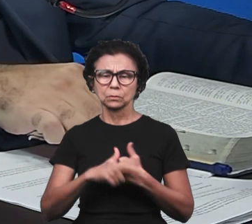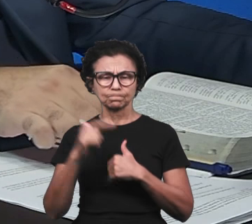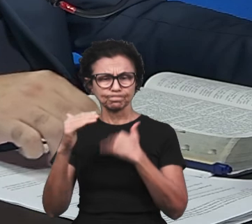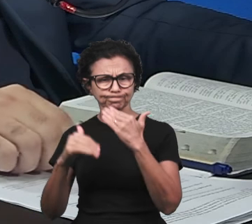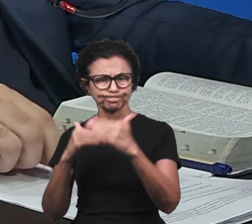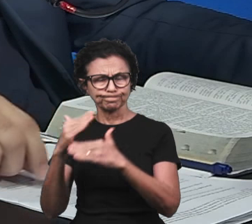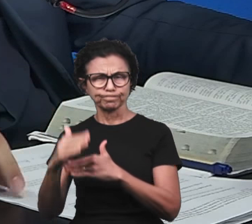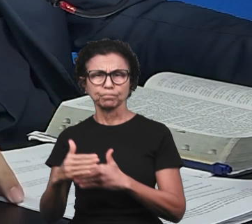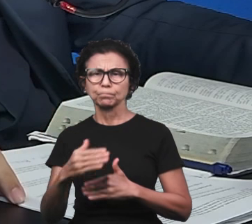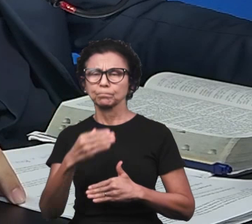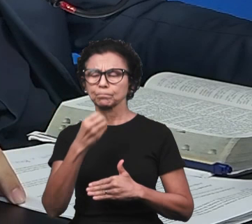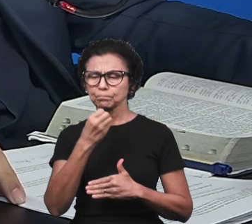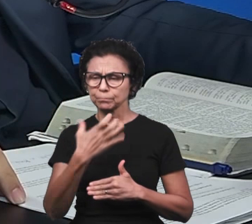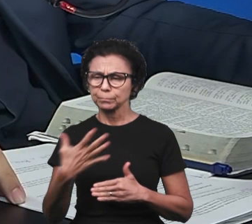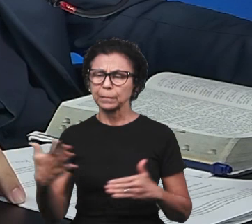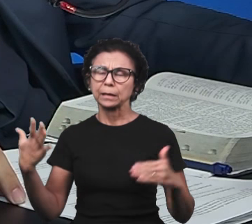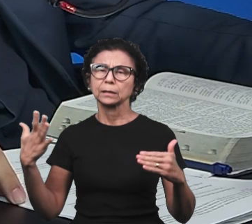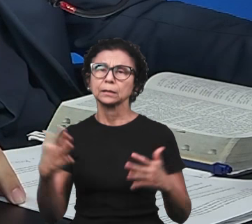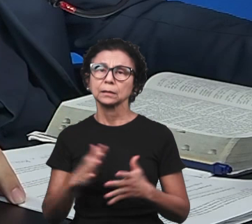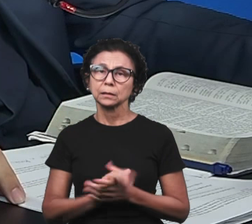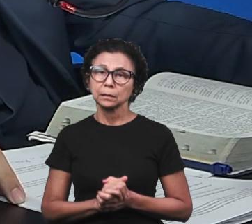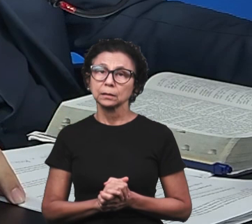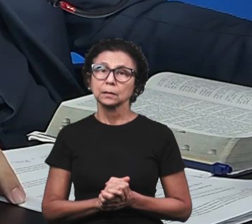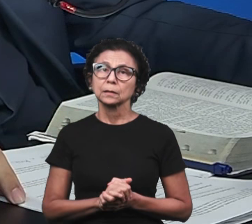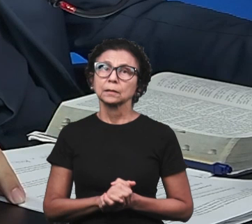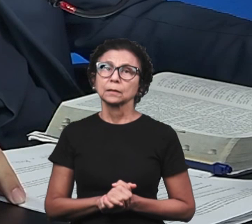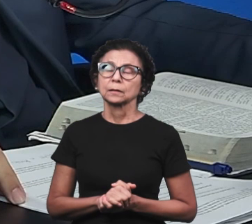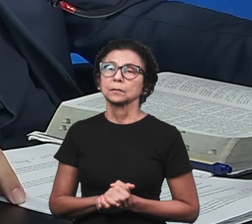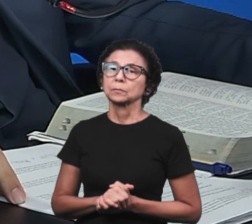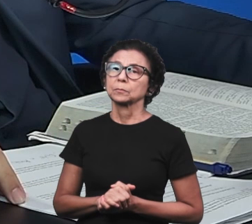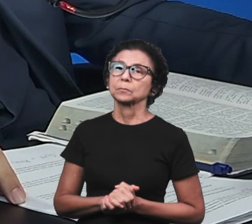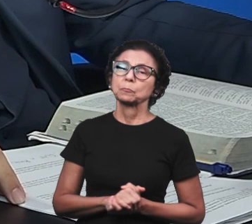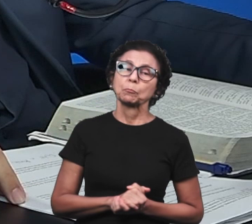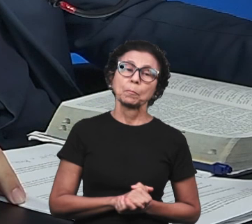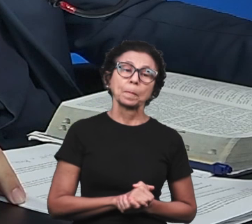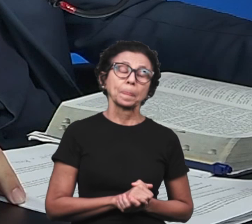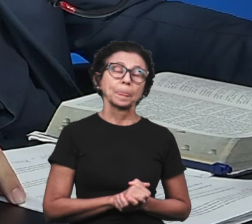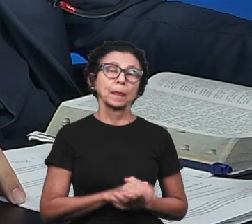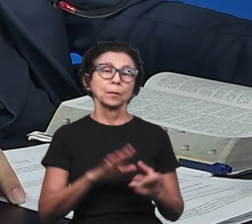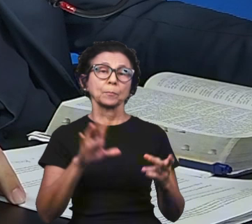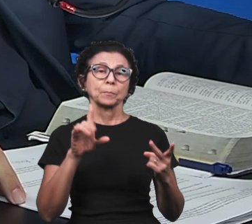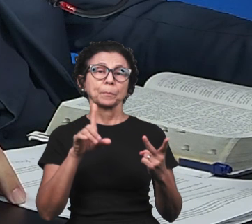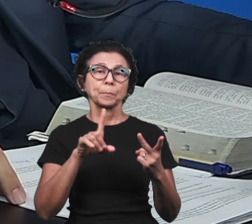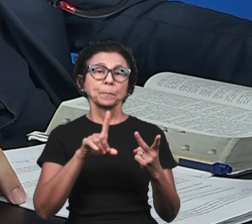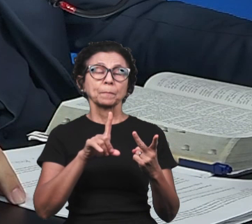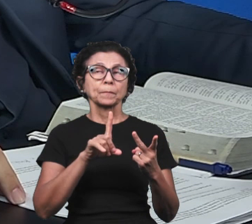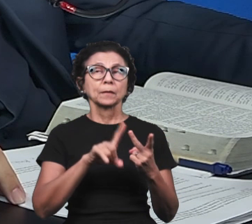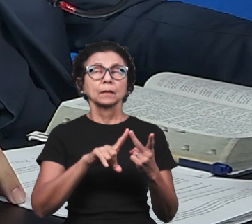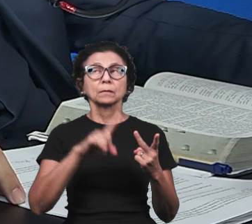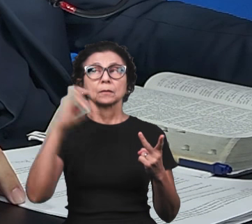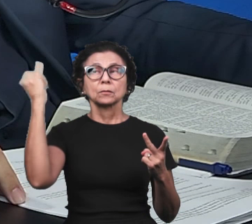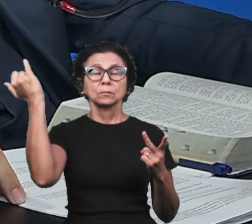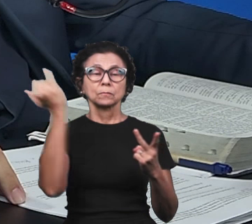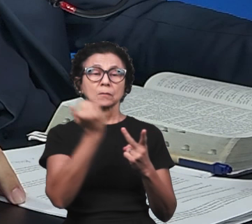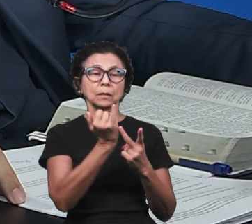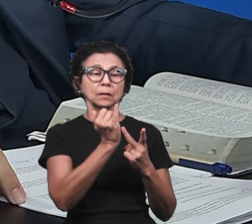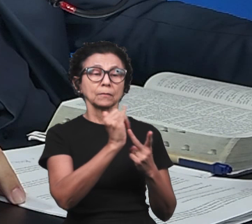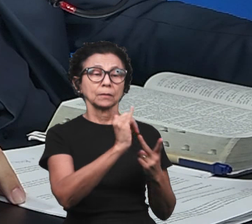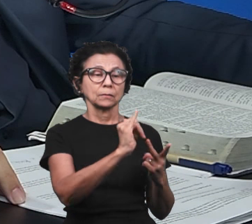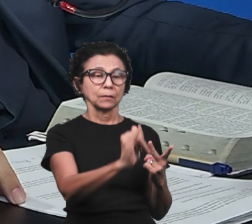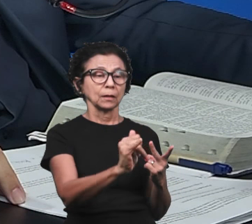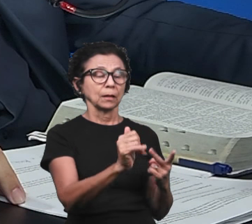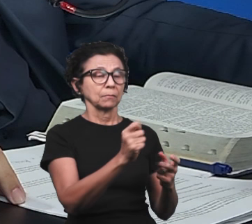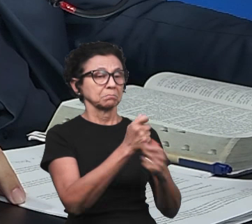sempre levando aquilo que Deus falava para Moisés. E ele fez isso com muita graça, com